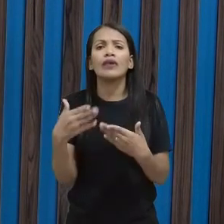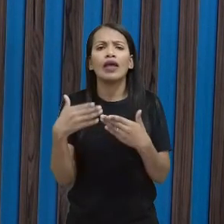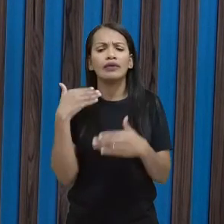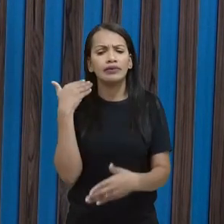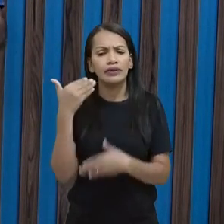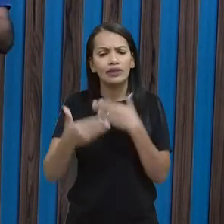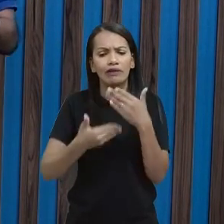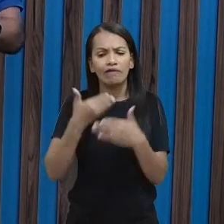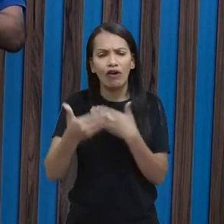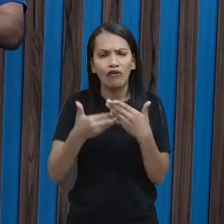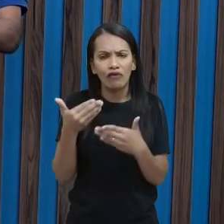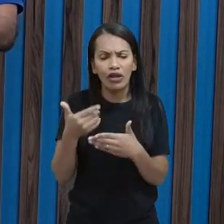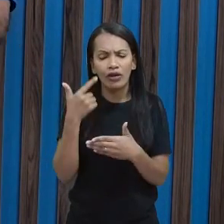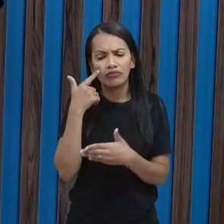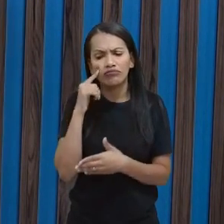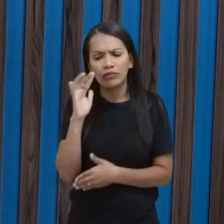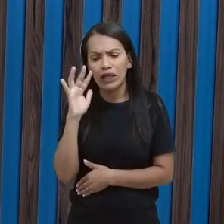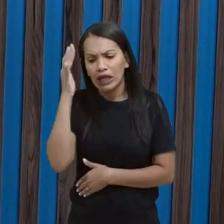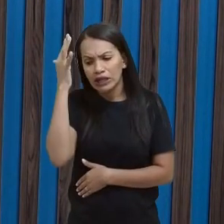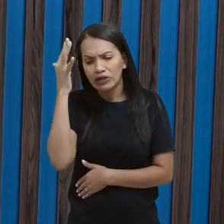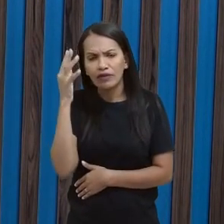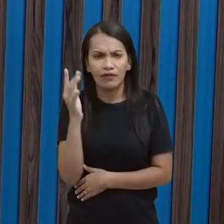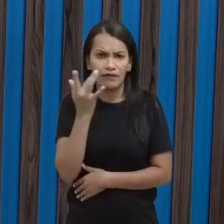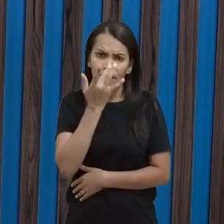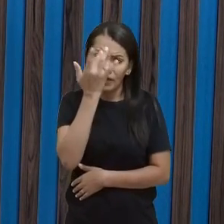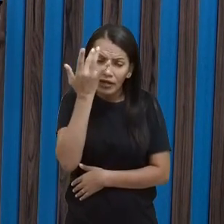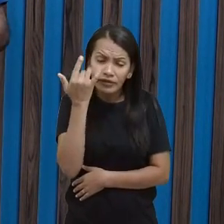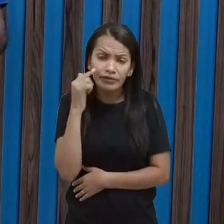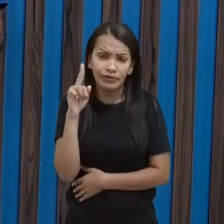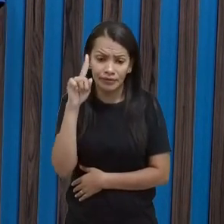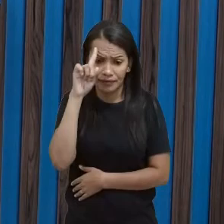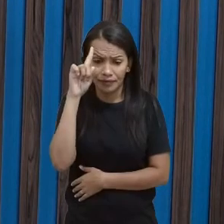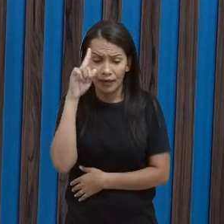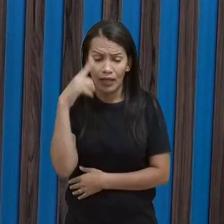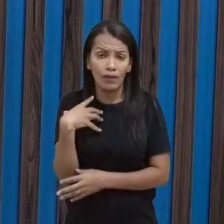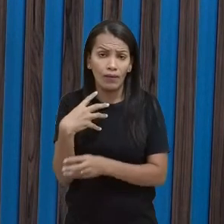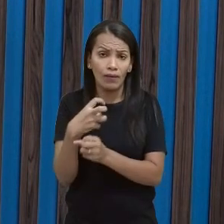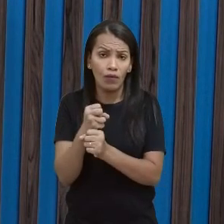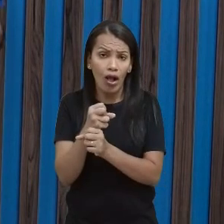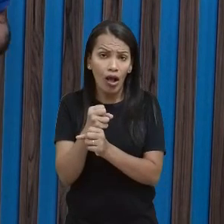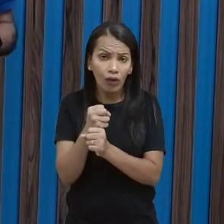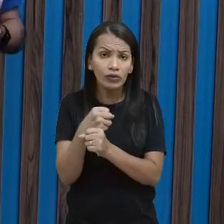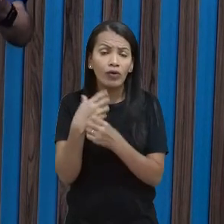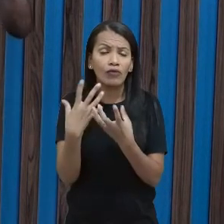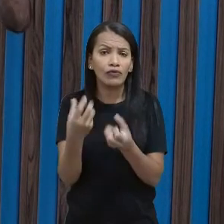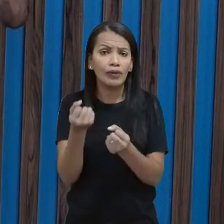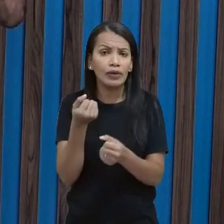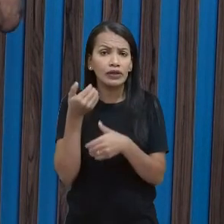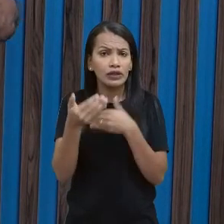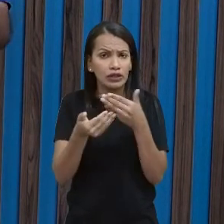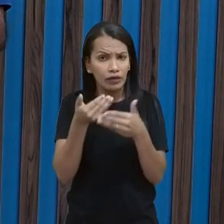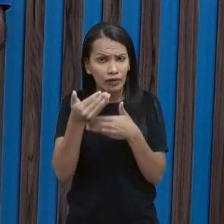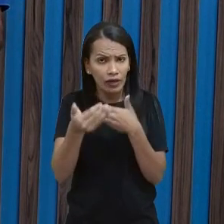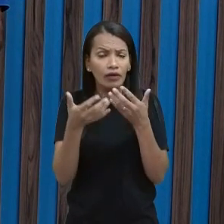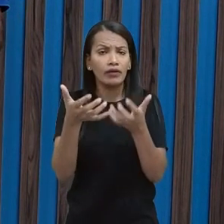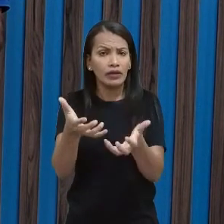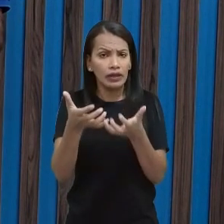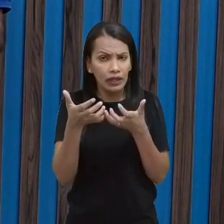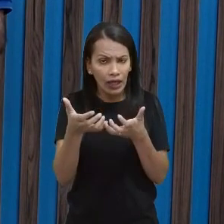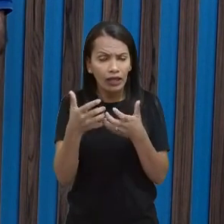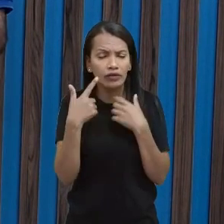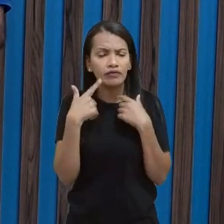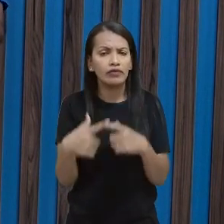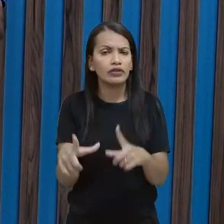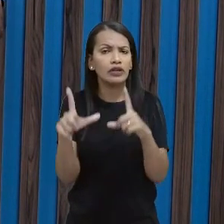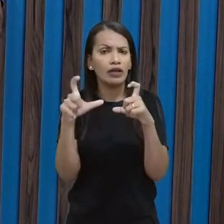desenvolver situações, problemas e resolver ele no dia a dia. E através desses cálculos que a gente vai desenvolvendo. Então, quero que você tire seu